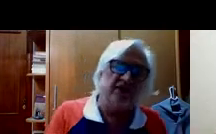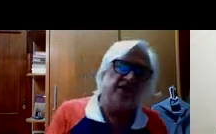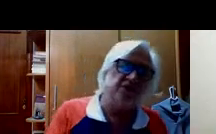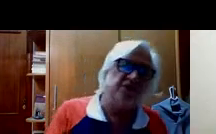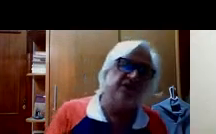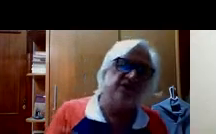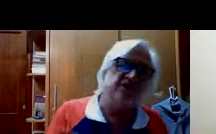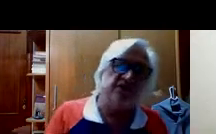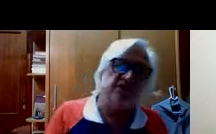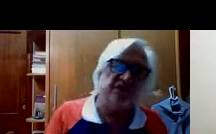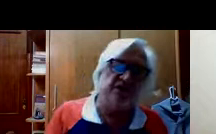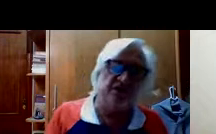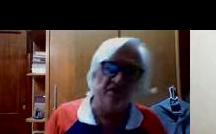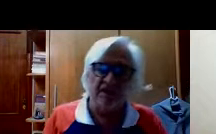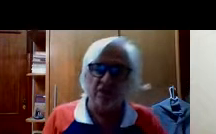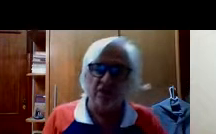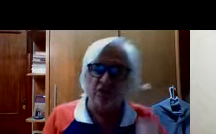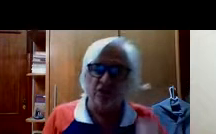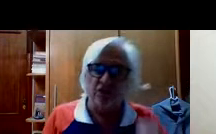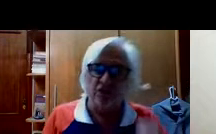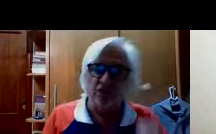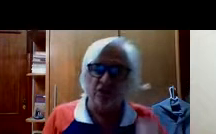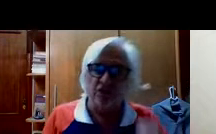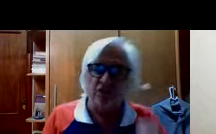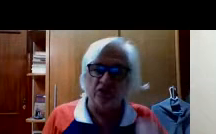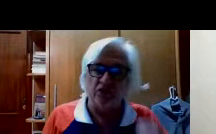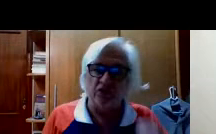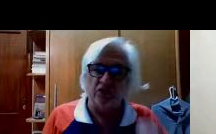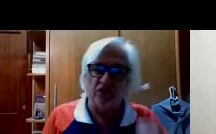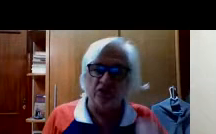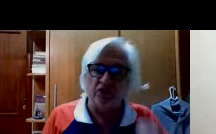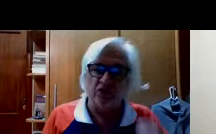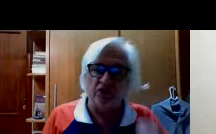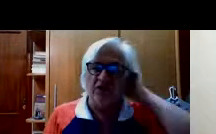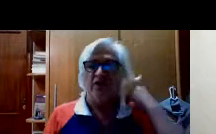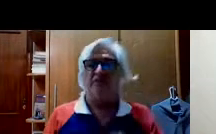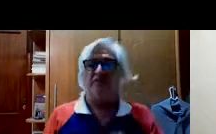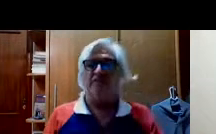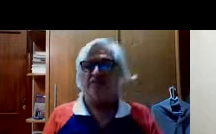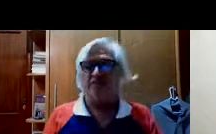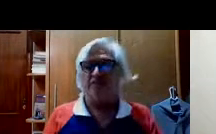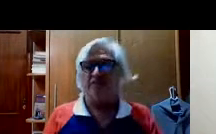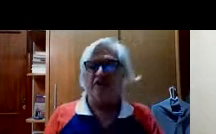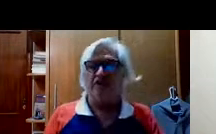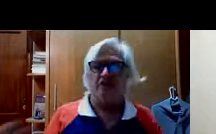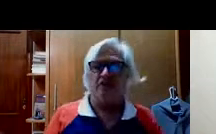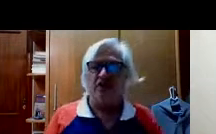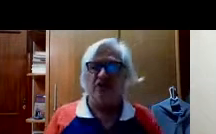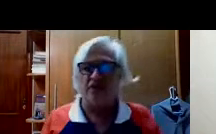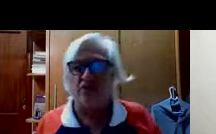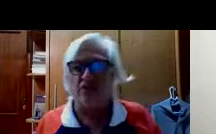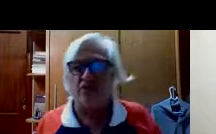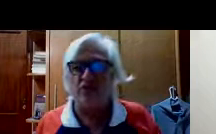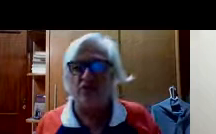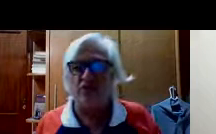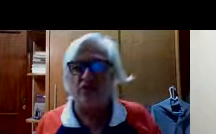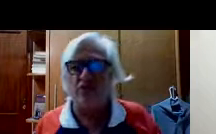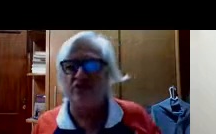e massa específica a gente vai falar em automação 1. E o que tem